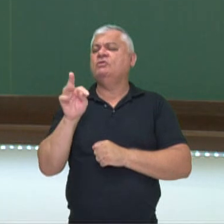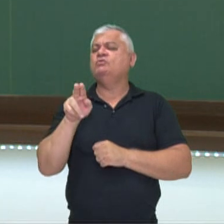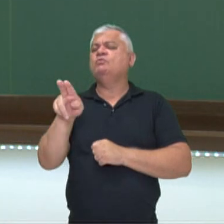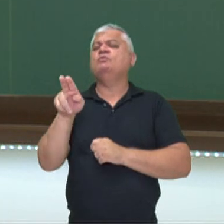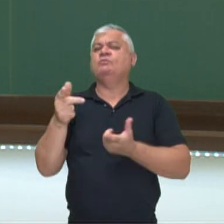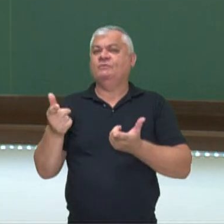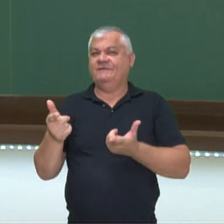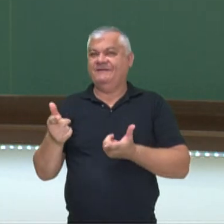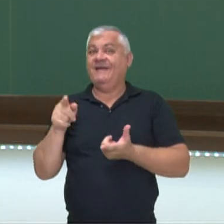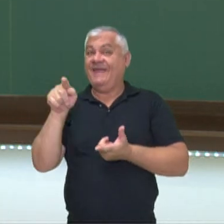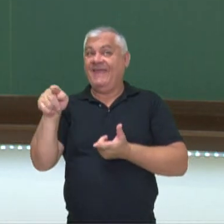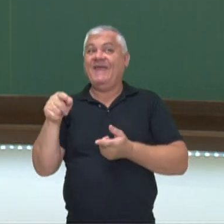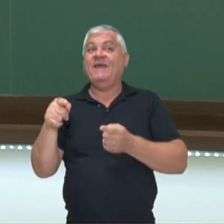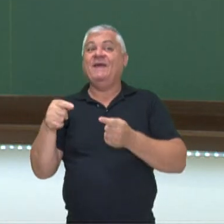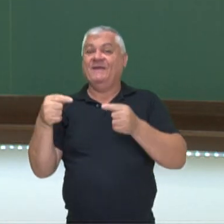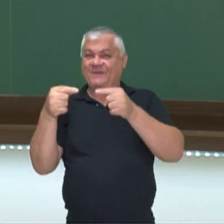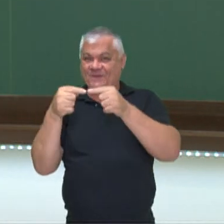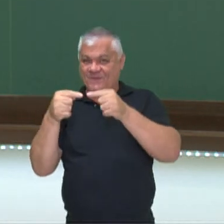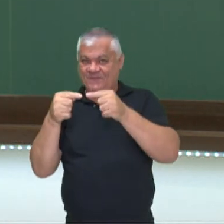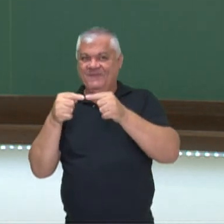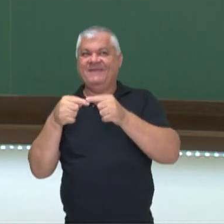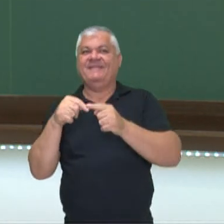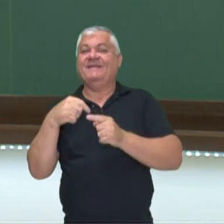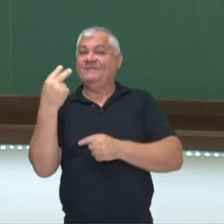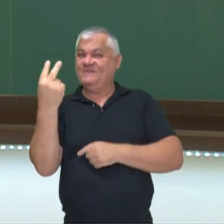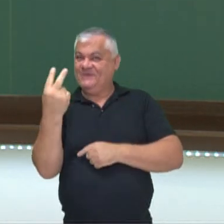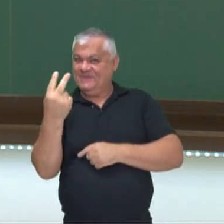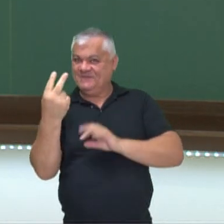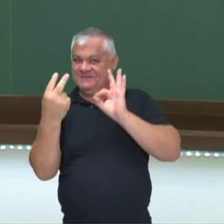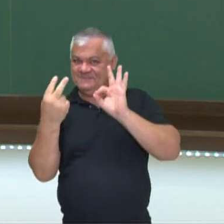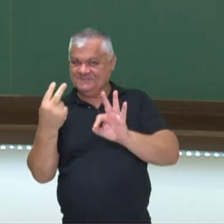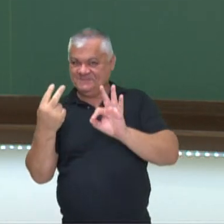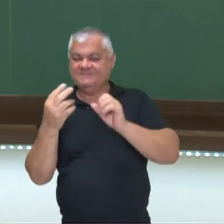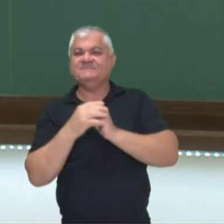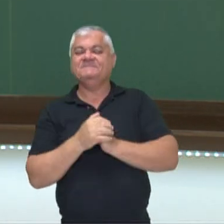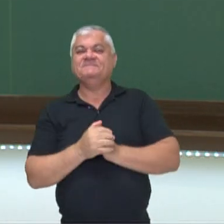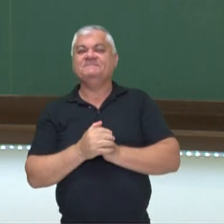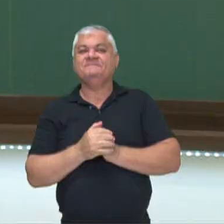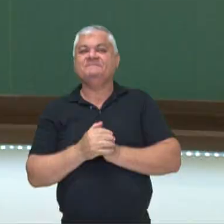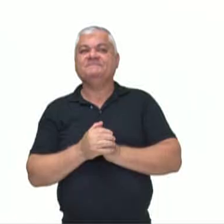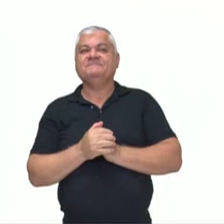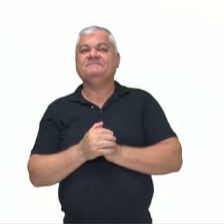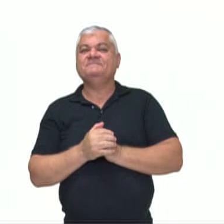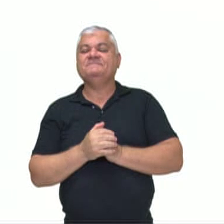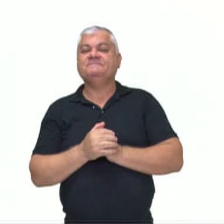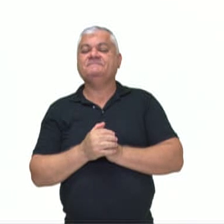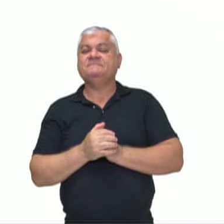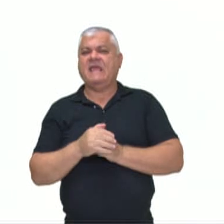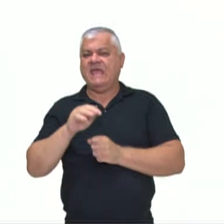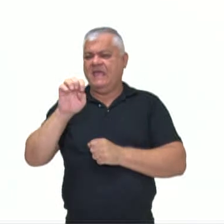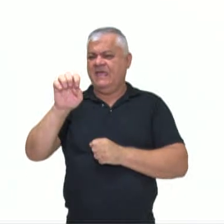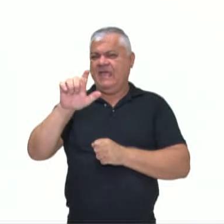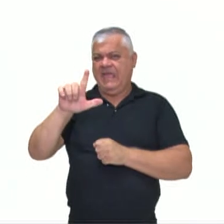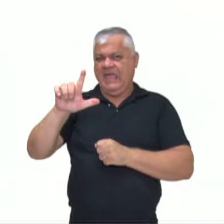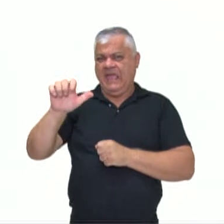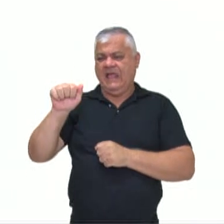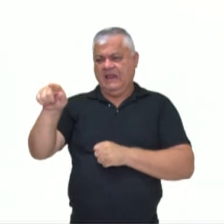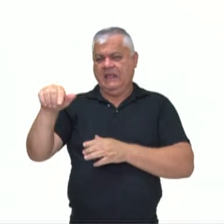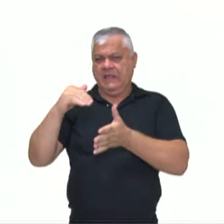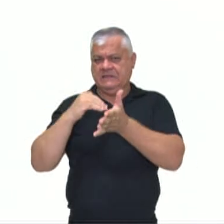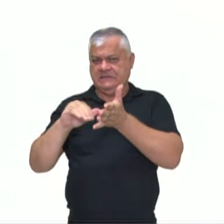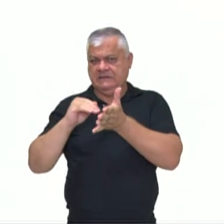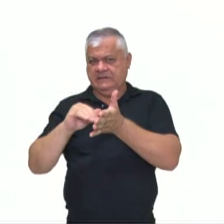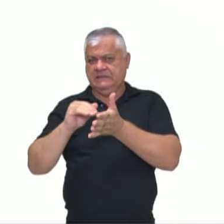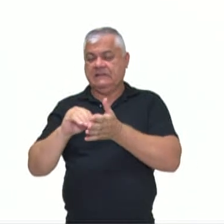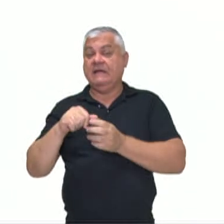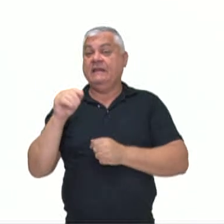verbo puedes. Portanto, dos tu. Quer dizer que você não pode falar assim. Ella es mi nueva secretaria.